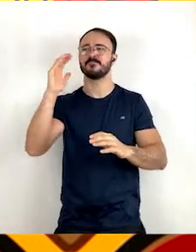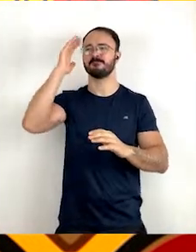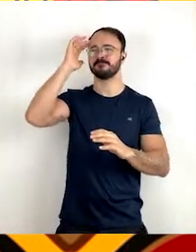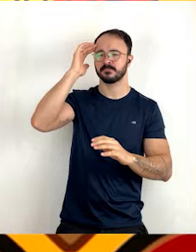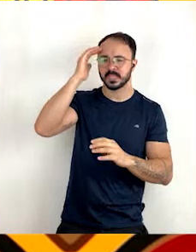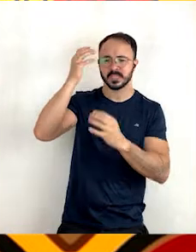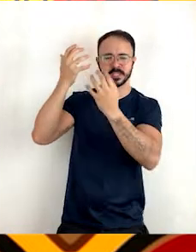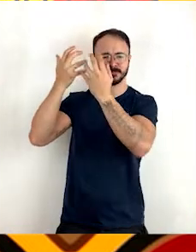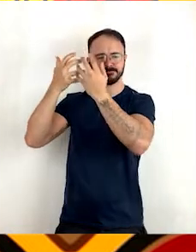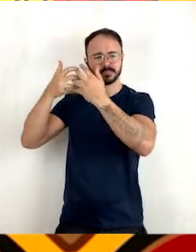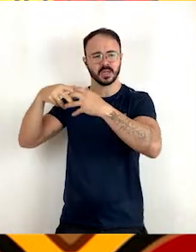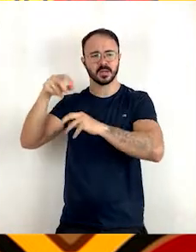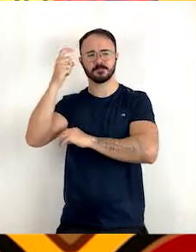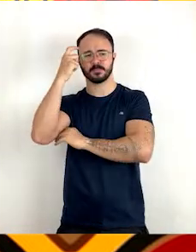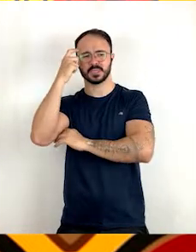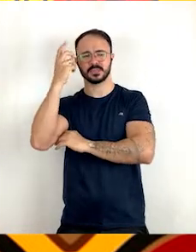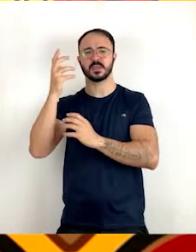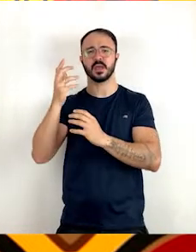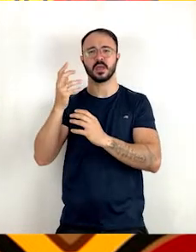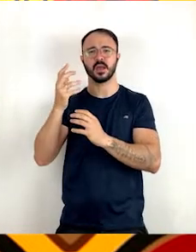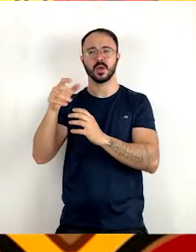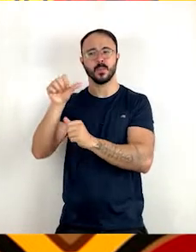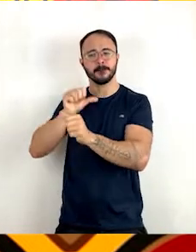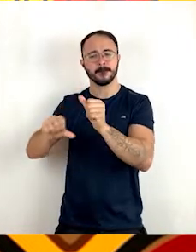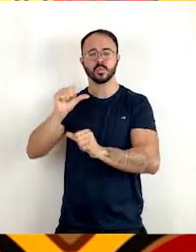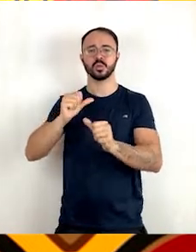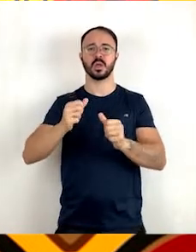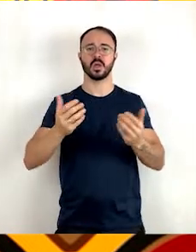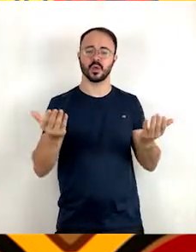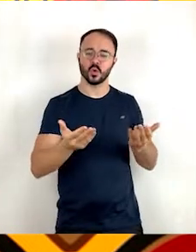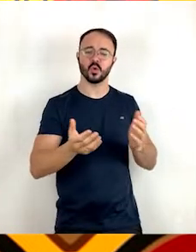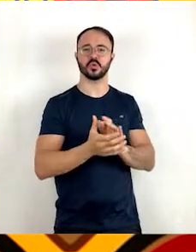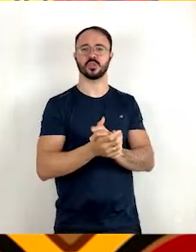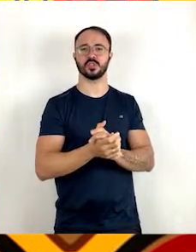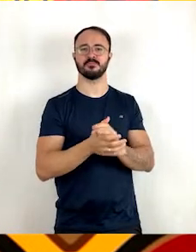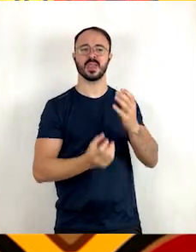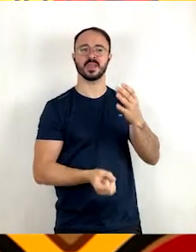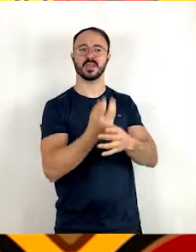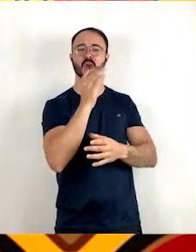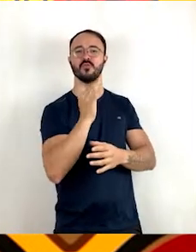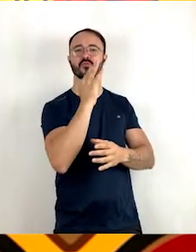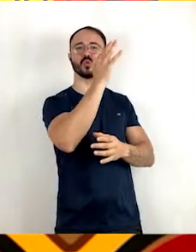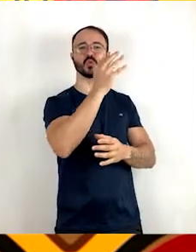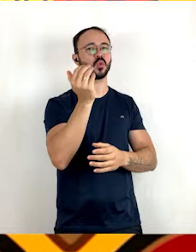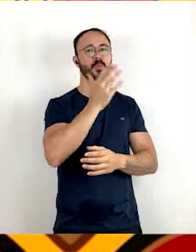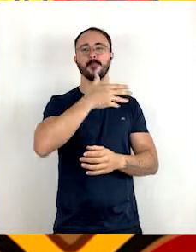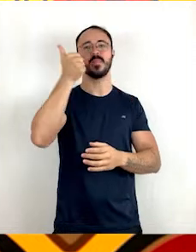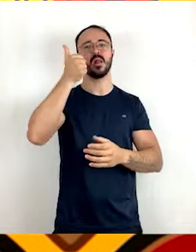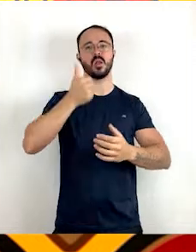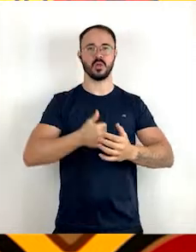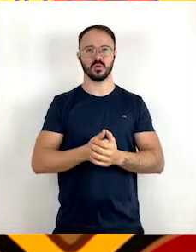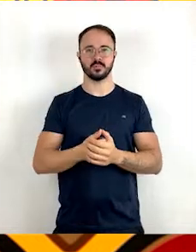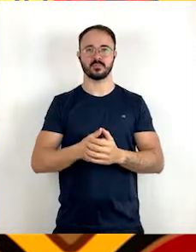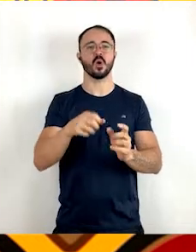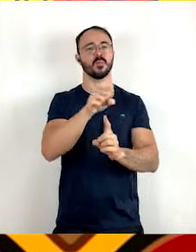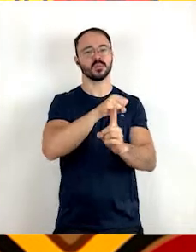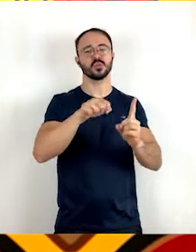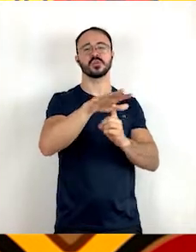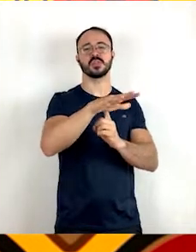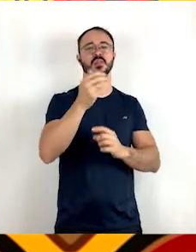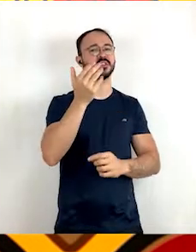para que a gente possa refletir sobre o presente e poder sonhar com um novo futuro né um futuro em que nós possamos